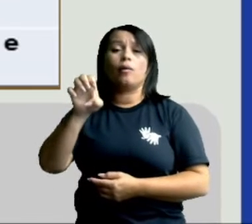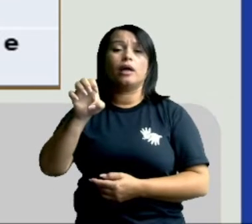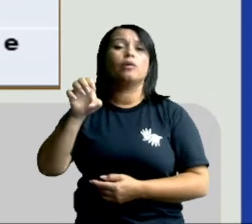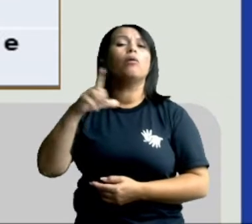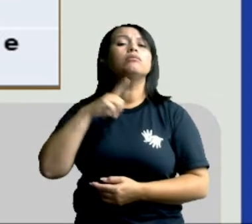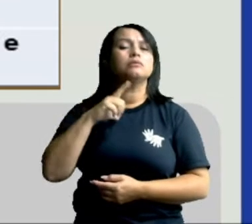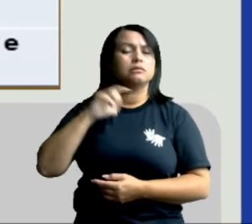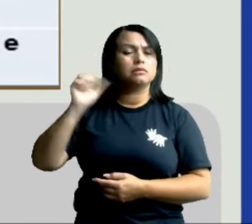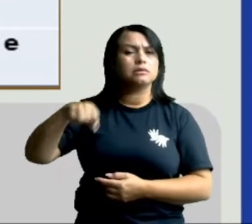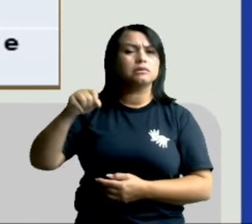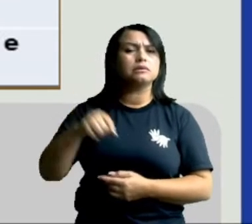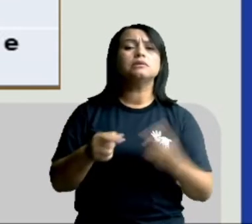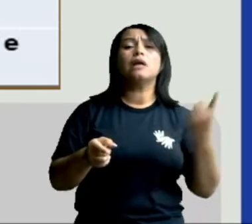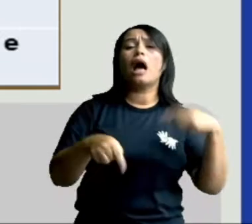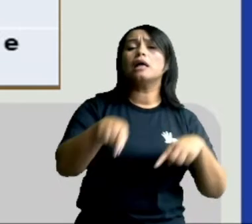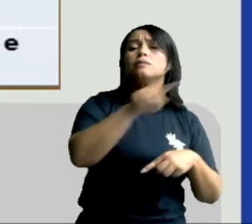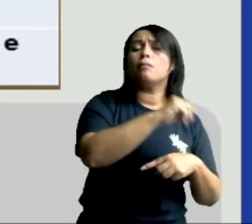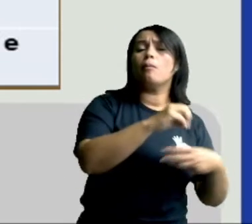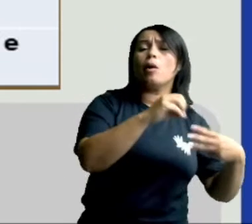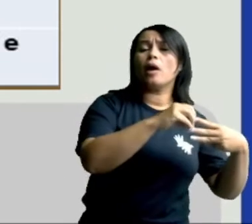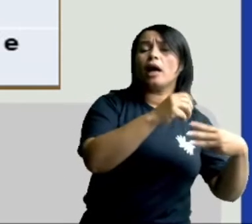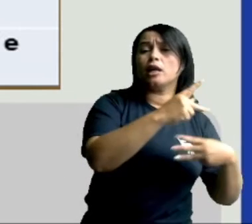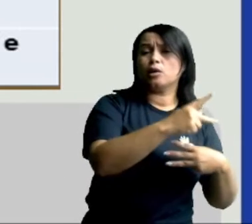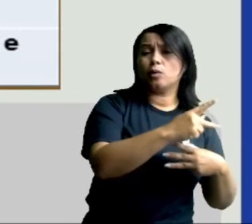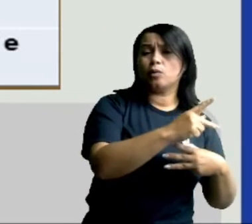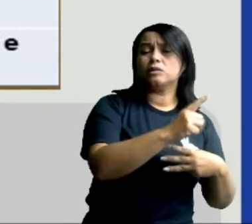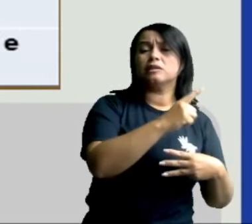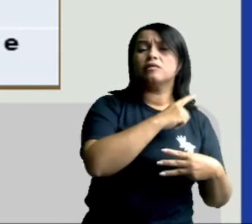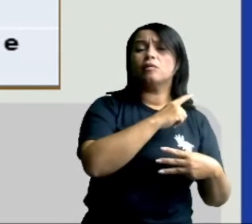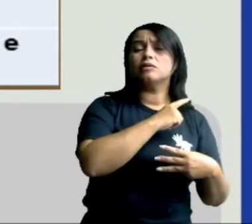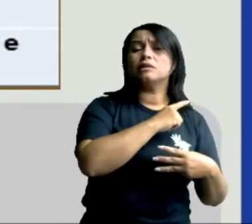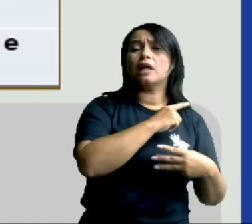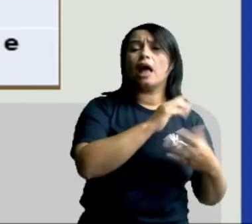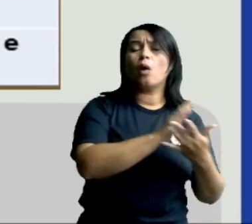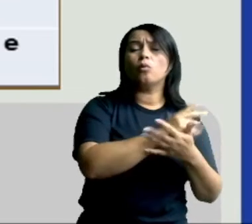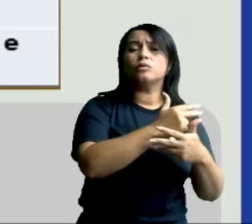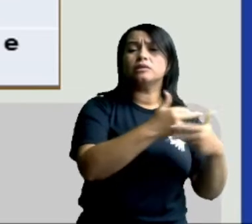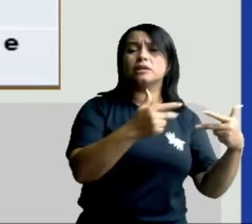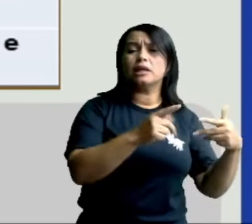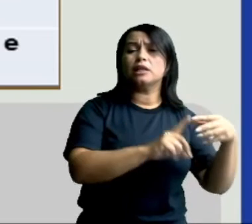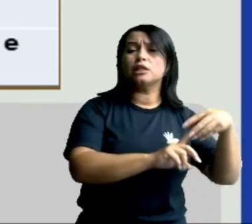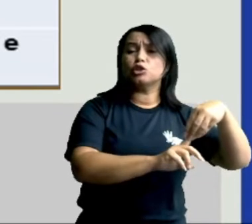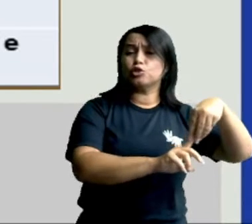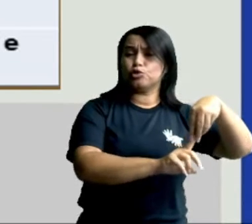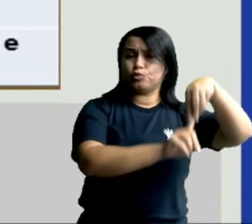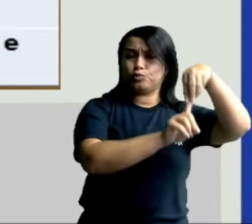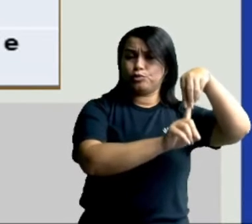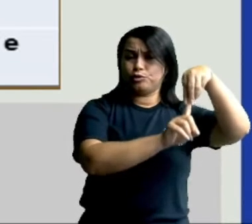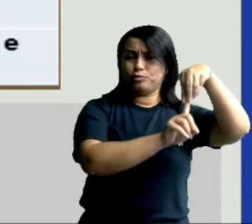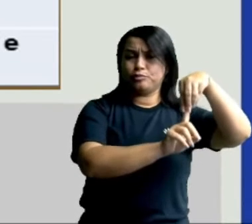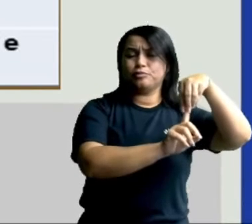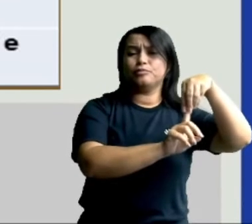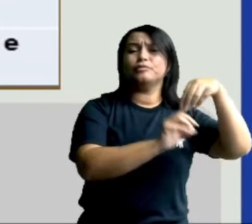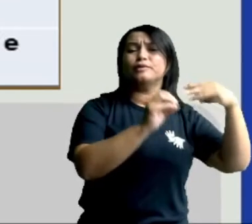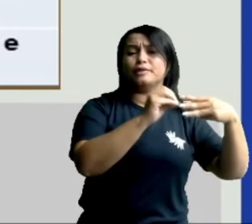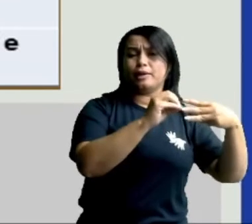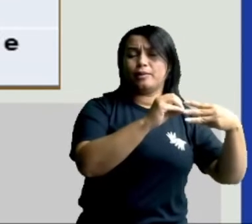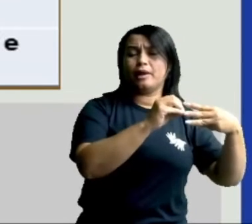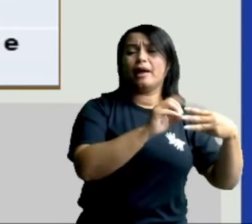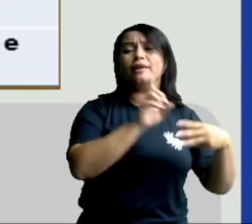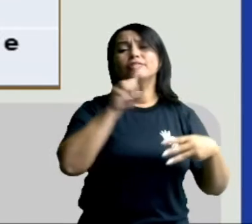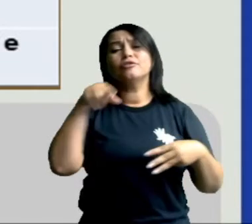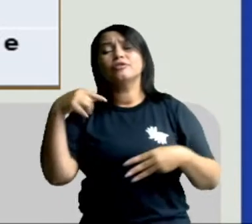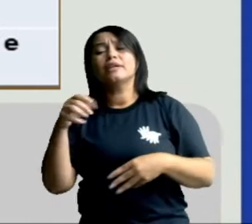vão constituir os seres unicelulares, ou seja, aqueles organismos que possuem uma única célula. Já